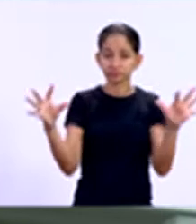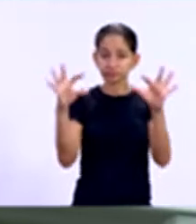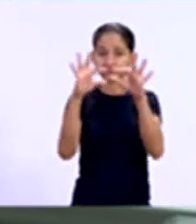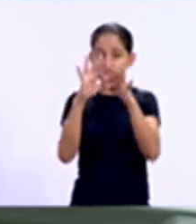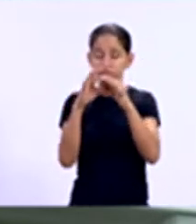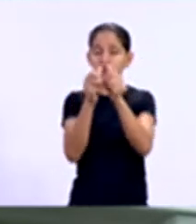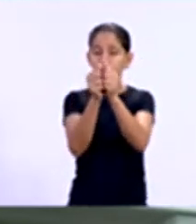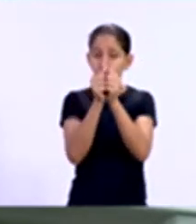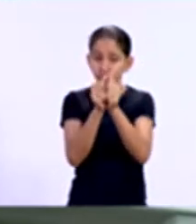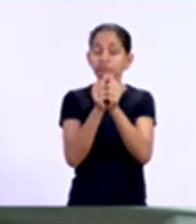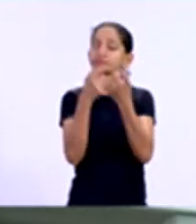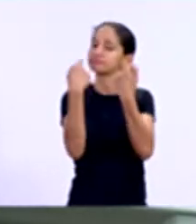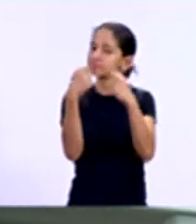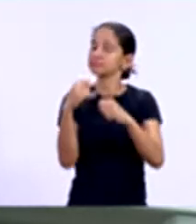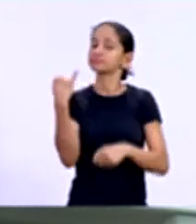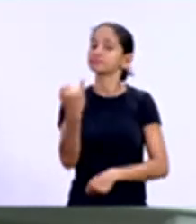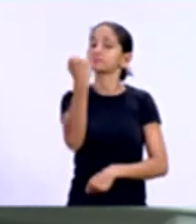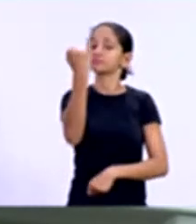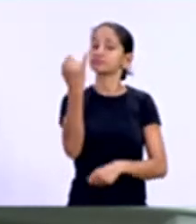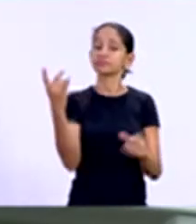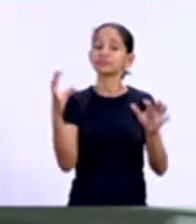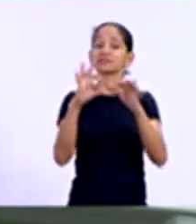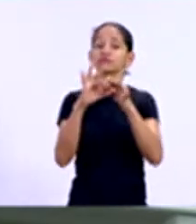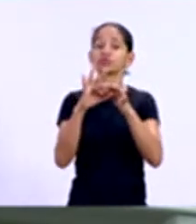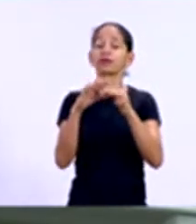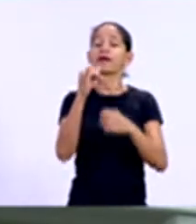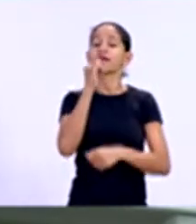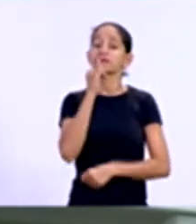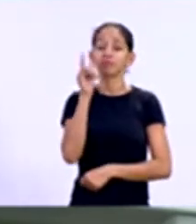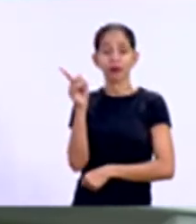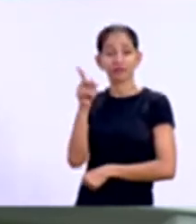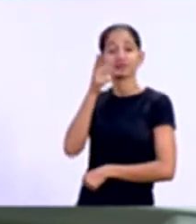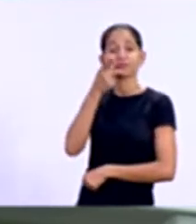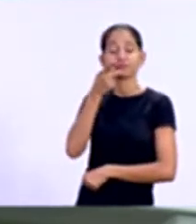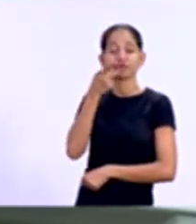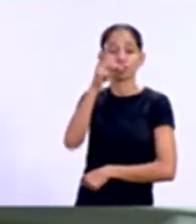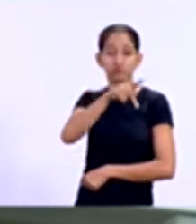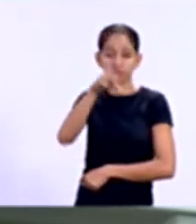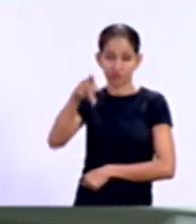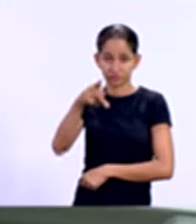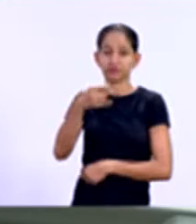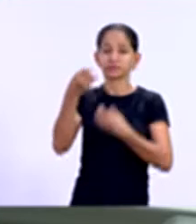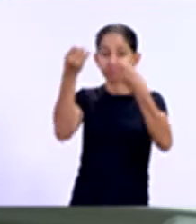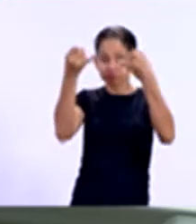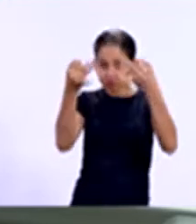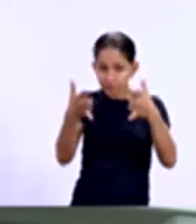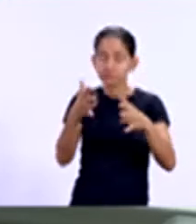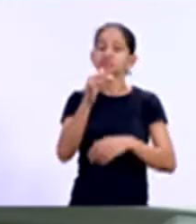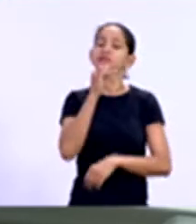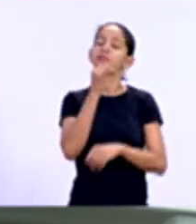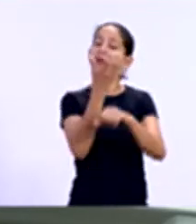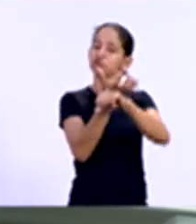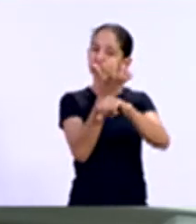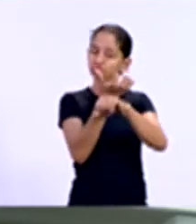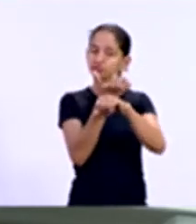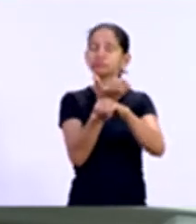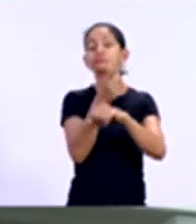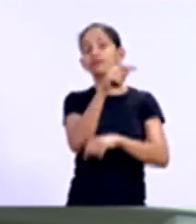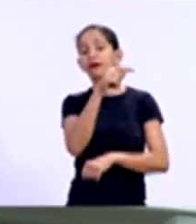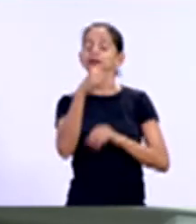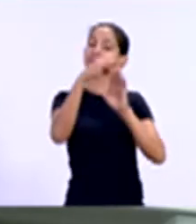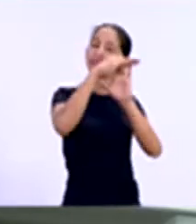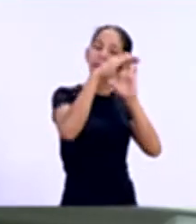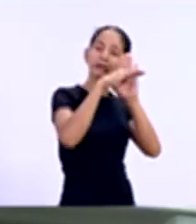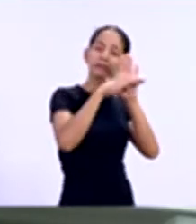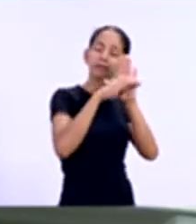específico, é importante porque, como o professor acabou de citar, se você tem um determinado conteúdo, né, que não é para